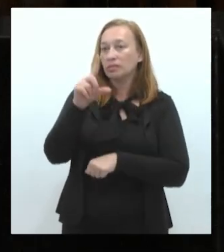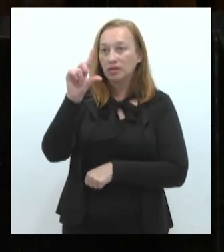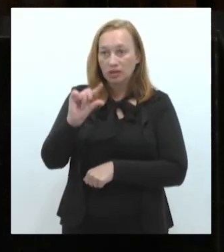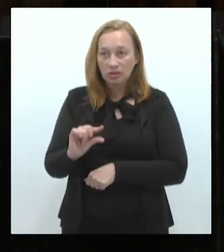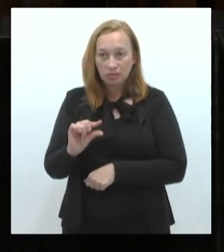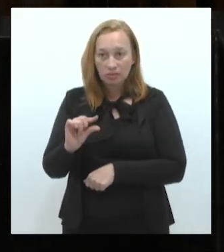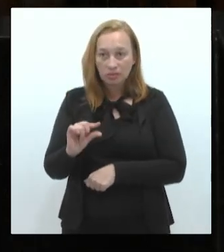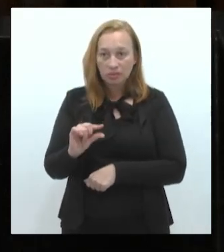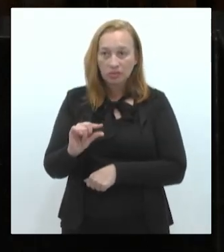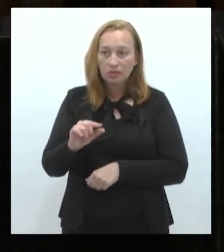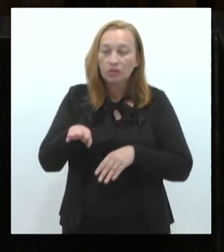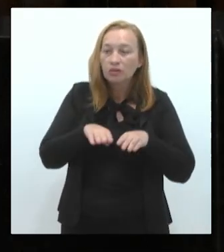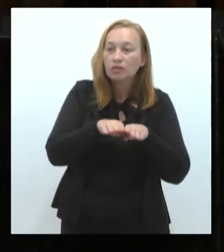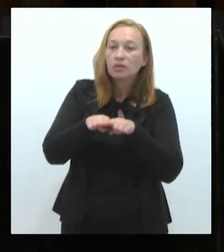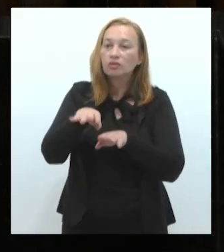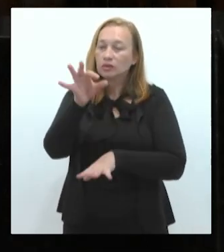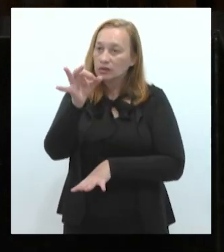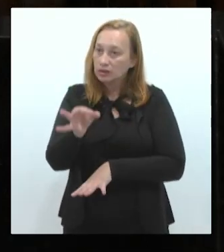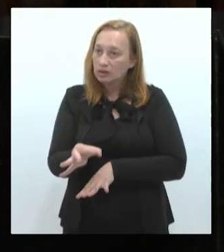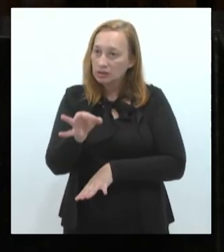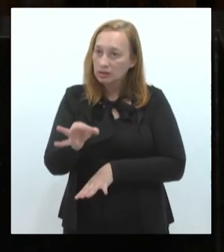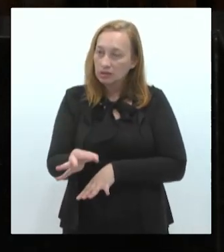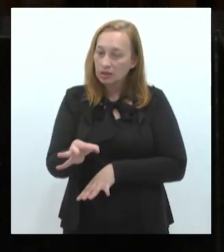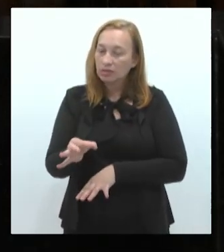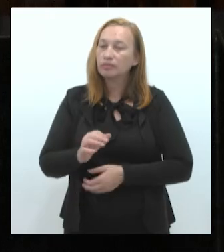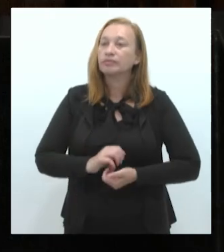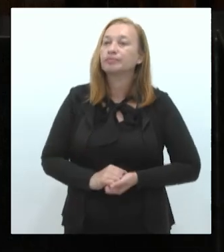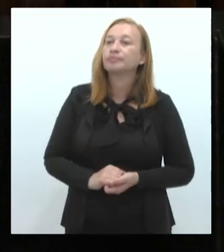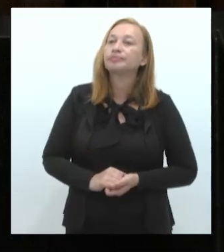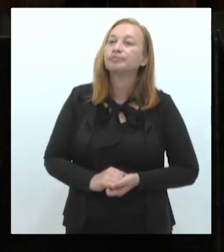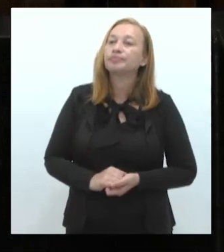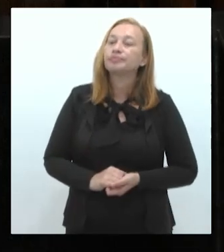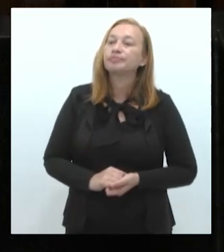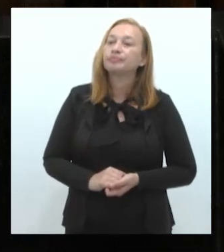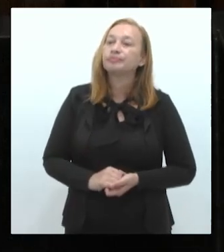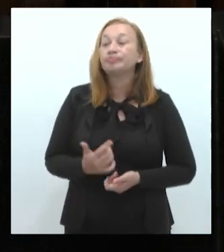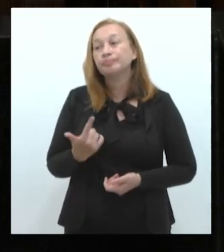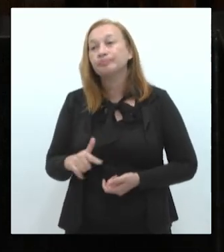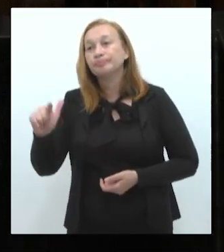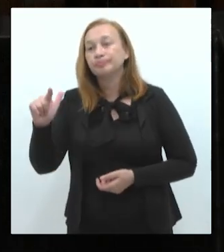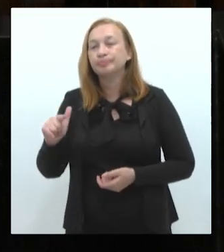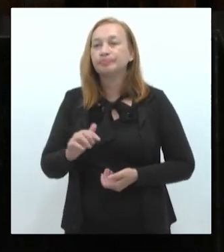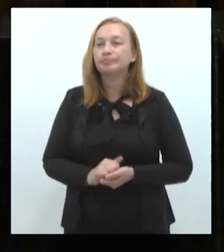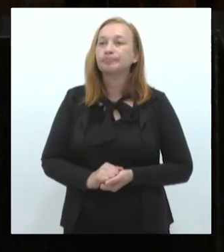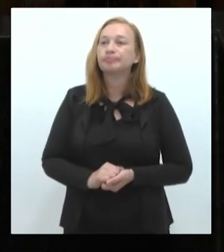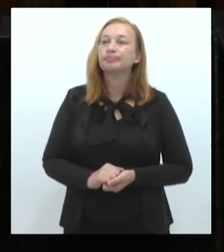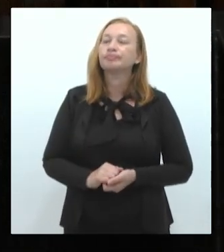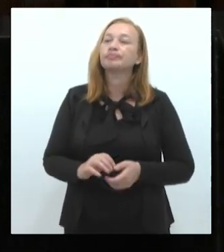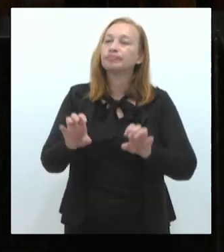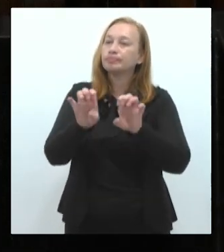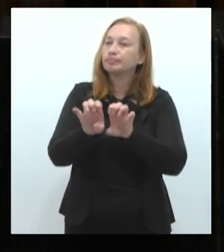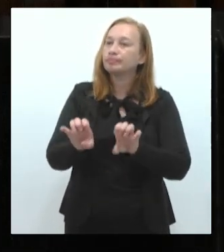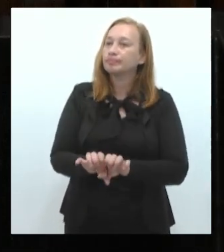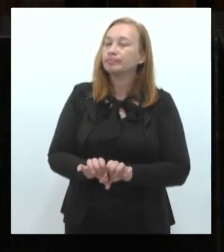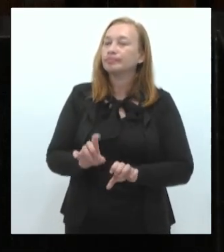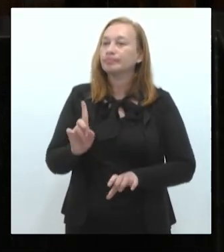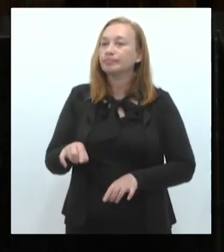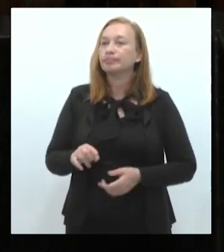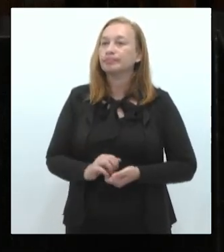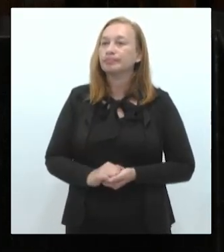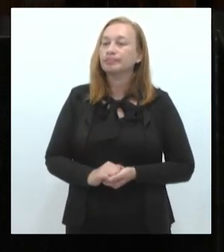para equalizar, de fato, essa situação. Outra medida estruturante é